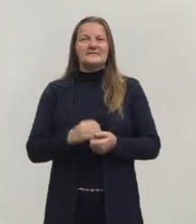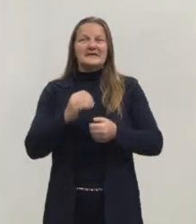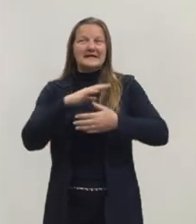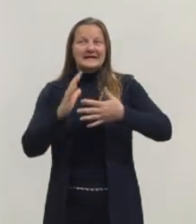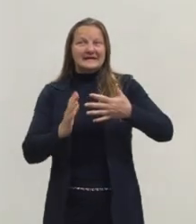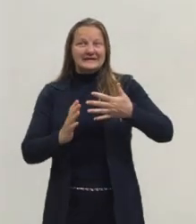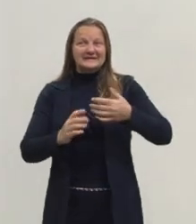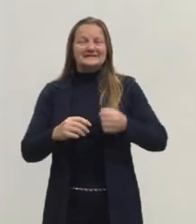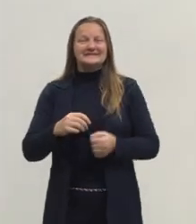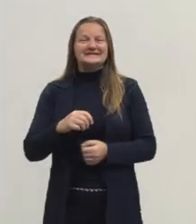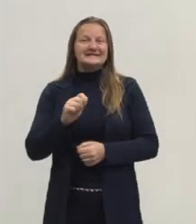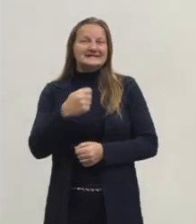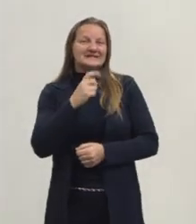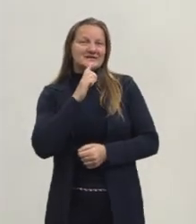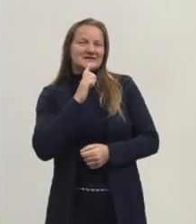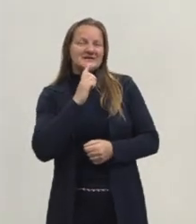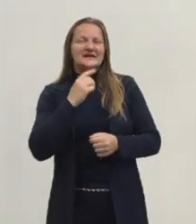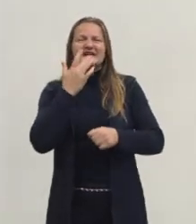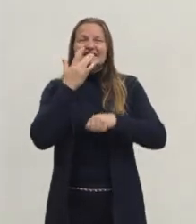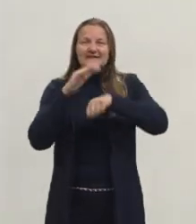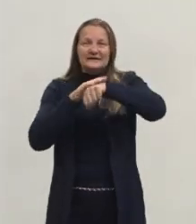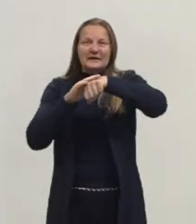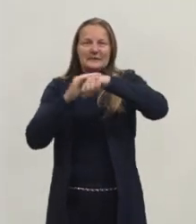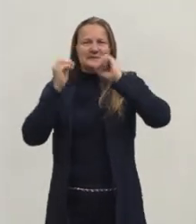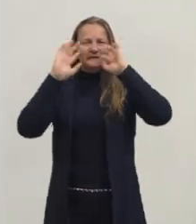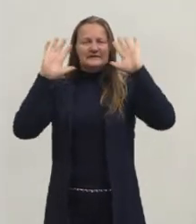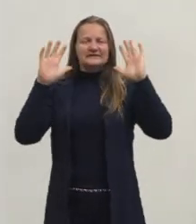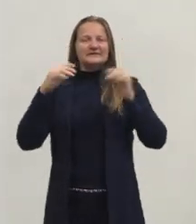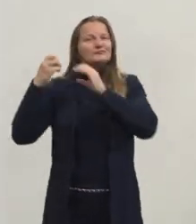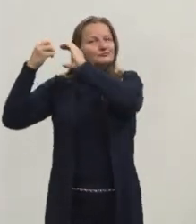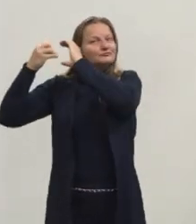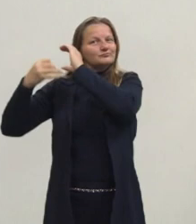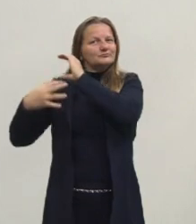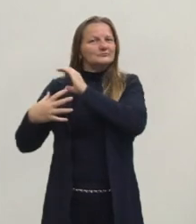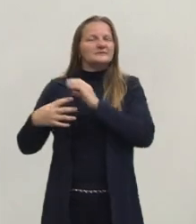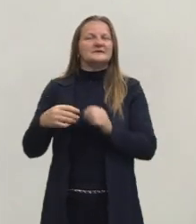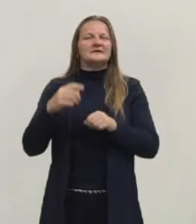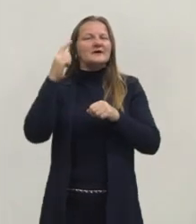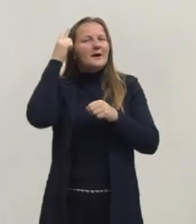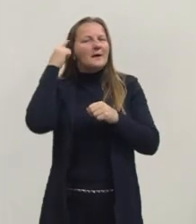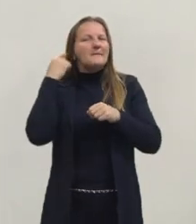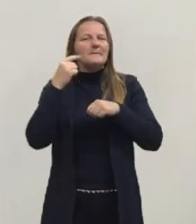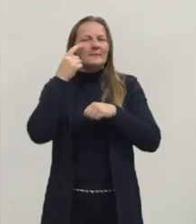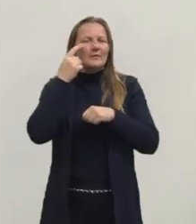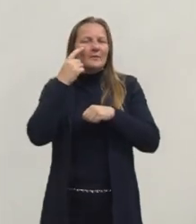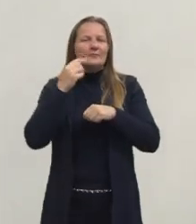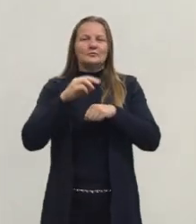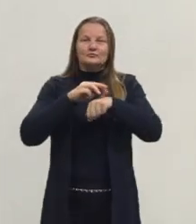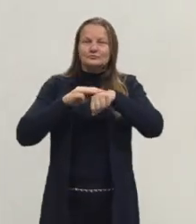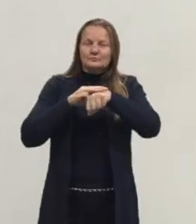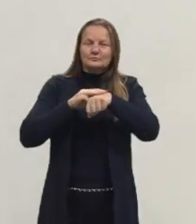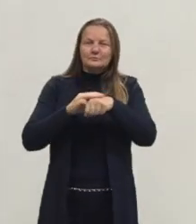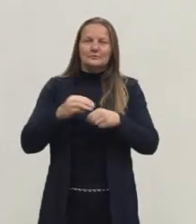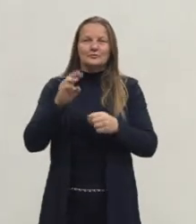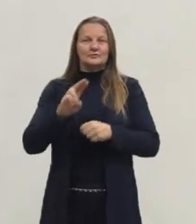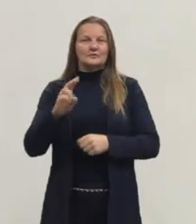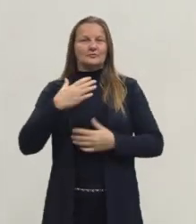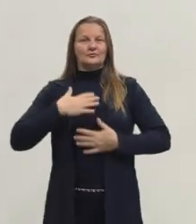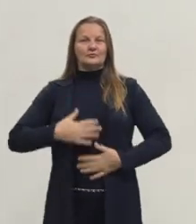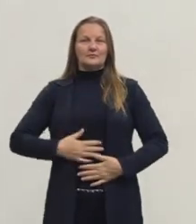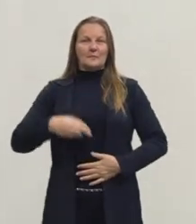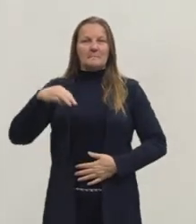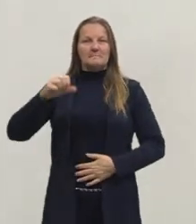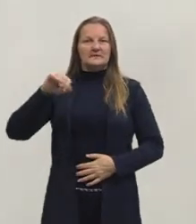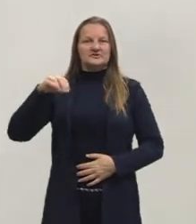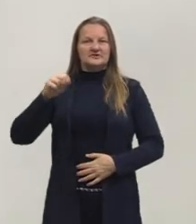sou uma mulher branca de pele clara cabelos e olhos castanhos Estou vestindo a camiseta do pré-enem na cor